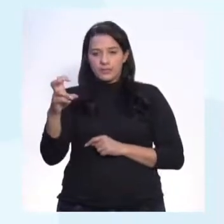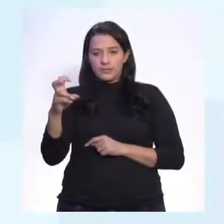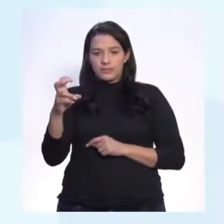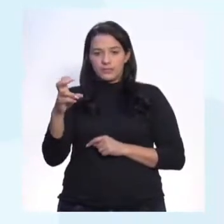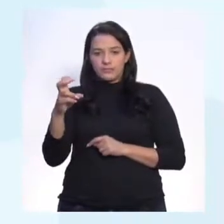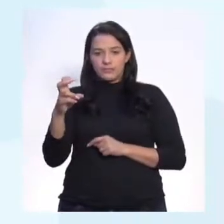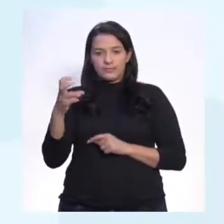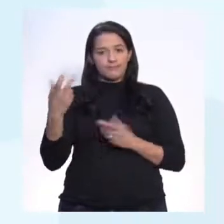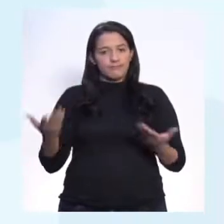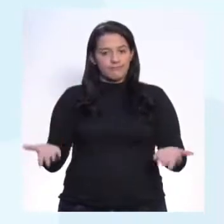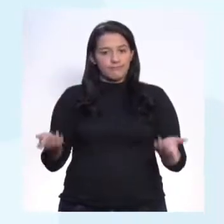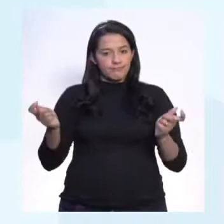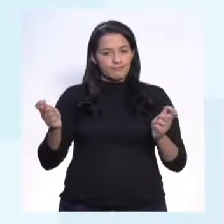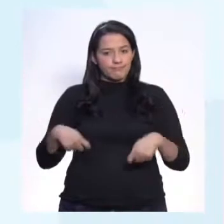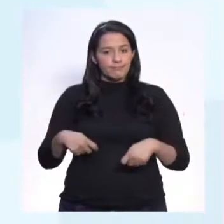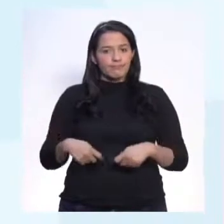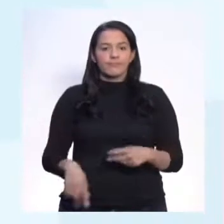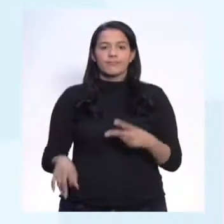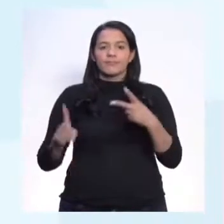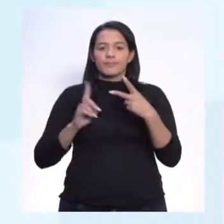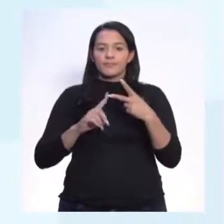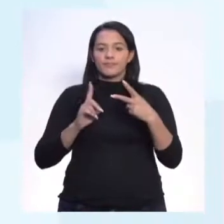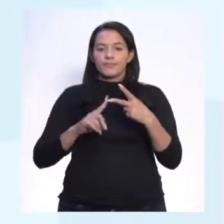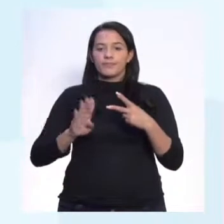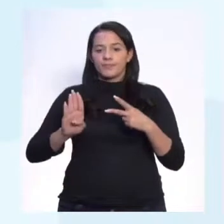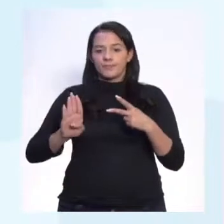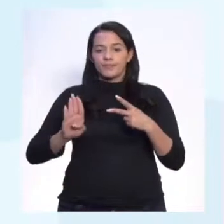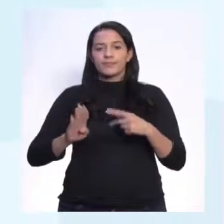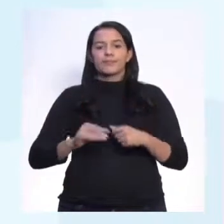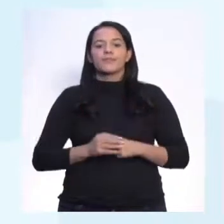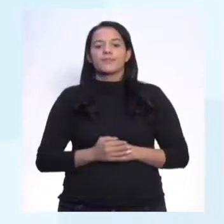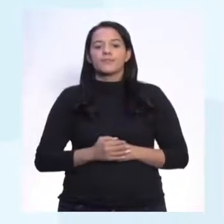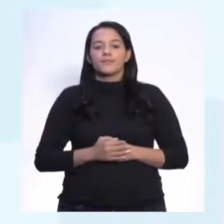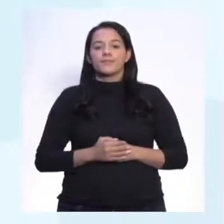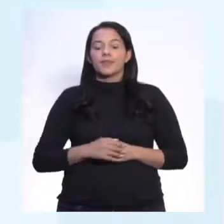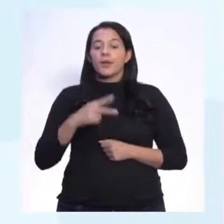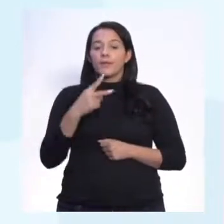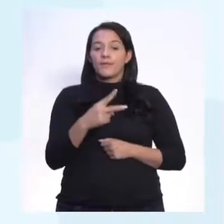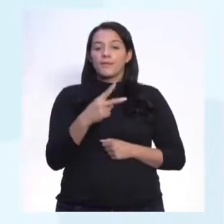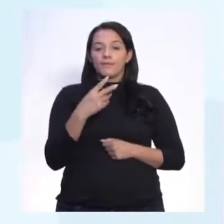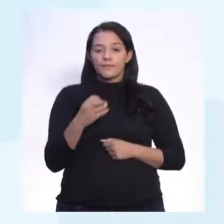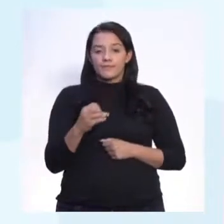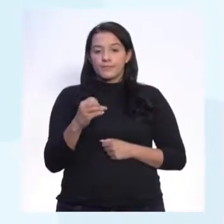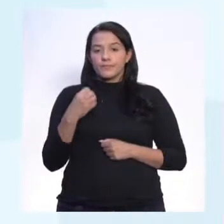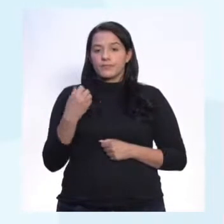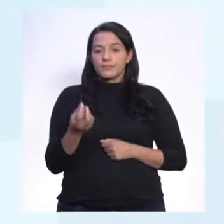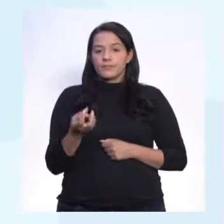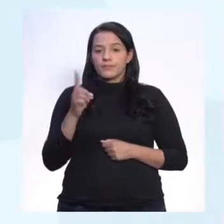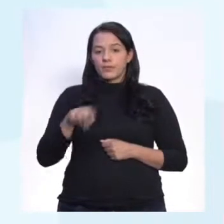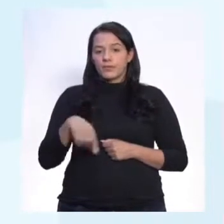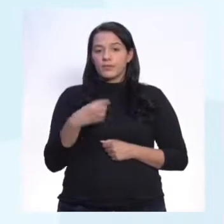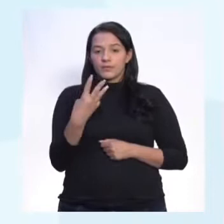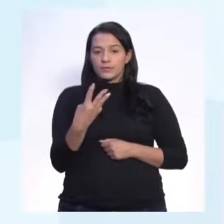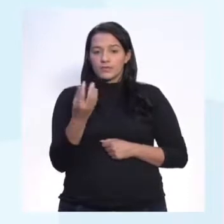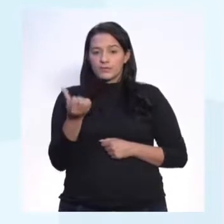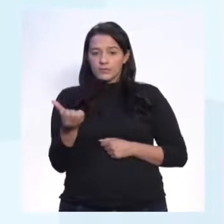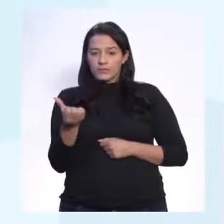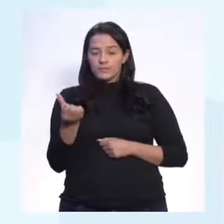215 combinações possíveis. Alternativa B, um número de possibilidades